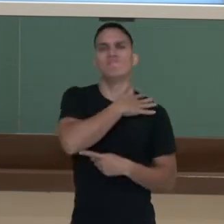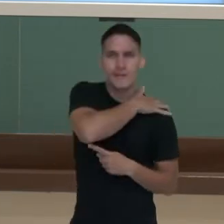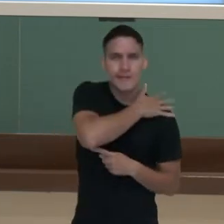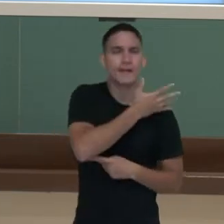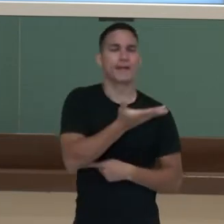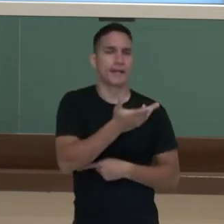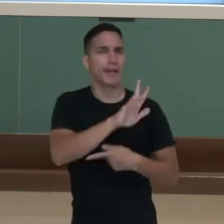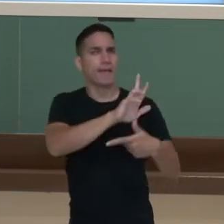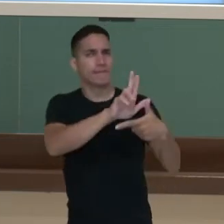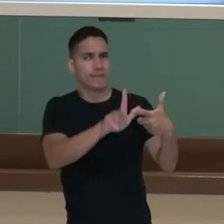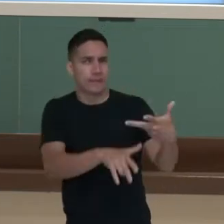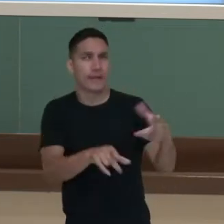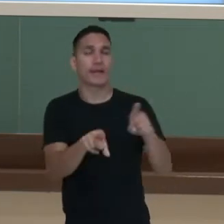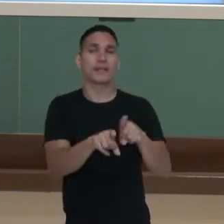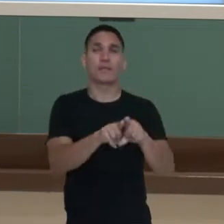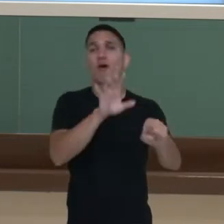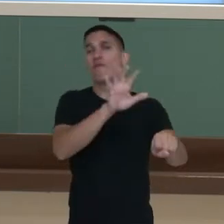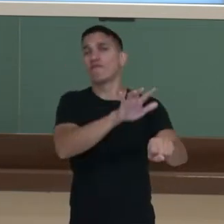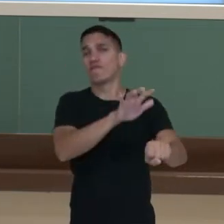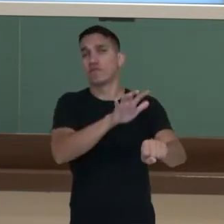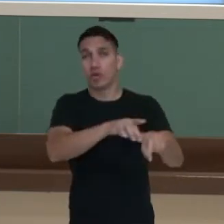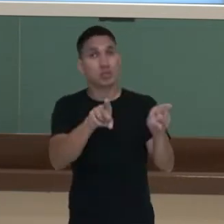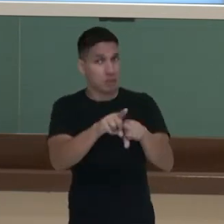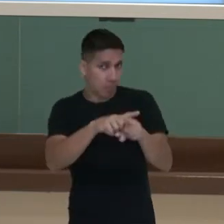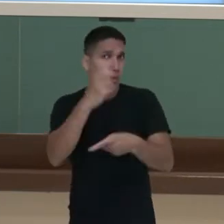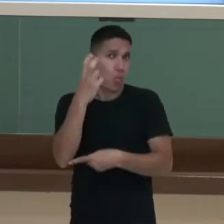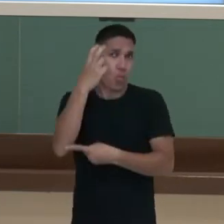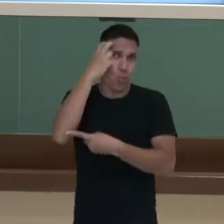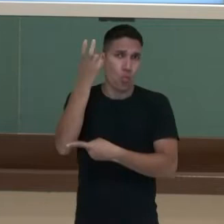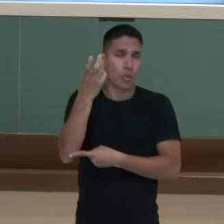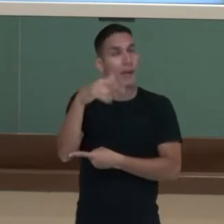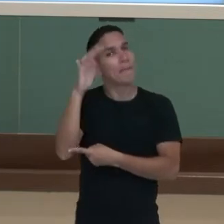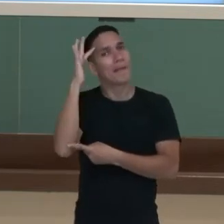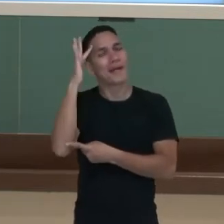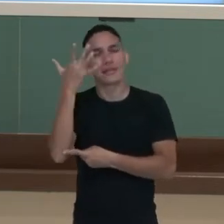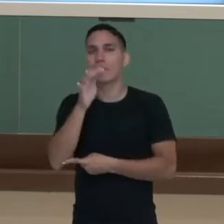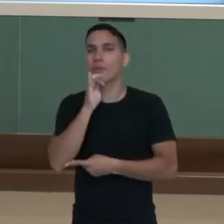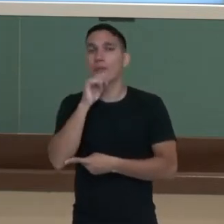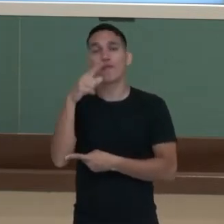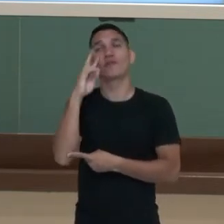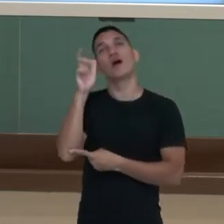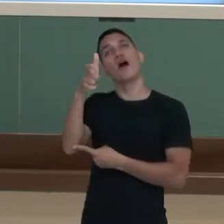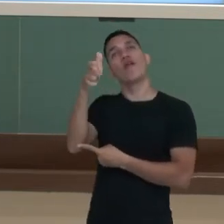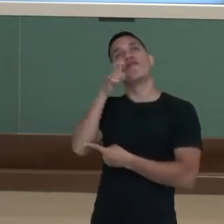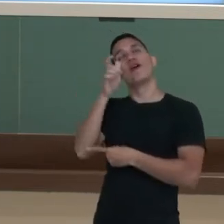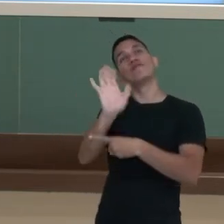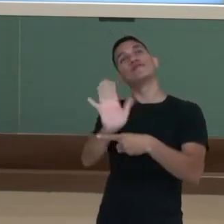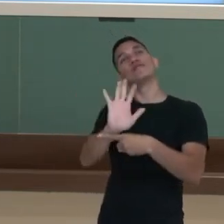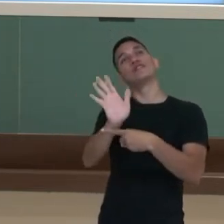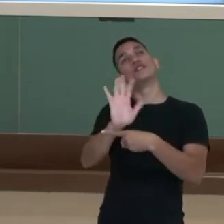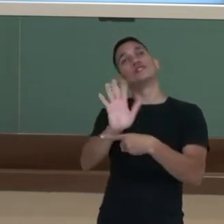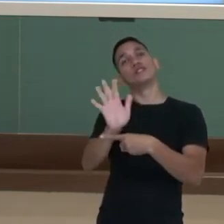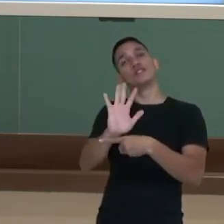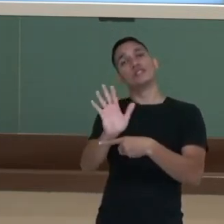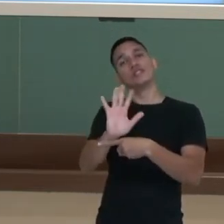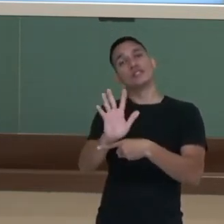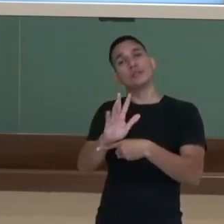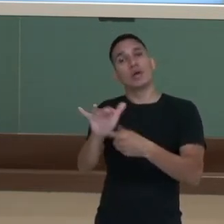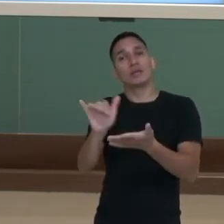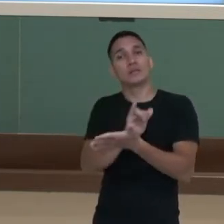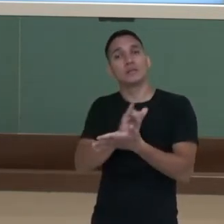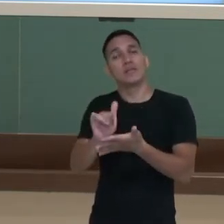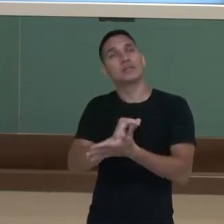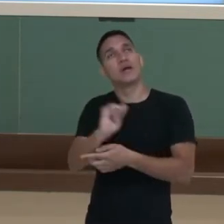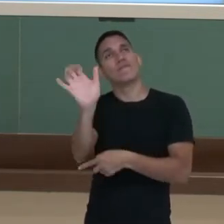vezes, exercer influência até mesmo cultural, né? Pensa quando você assiste um filme de Hollywood e, sei lá, vê a bandeirinha